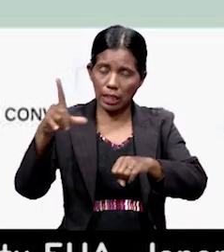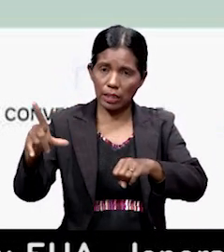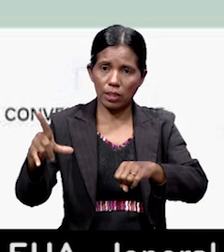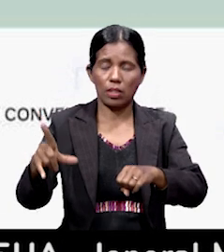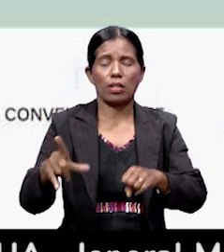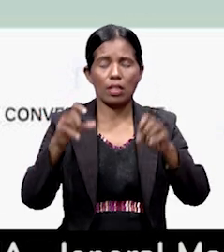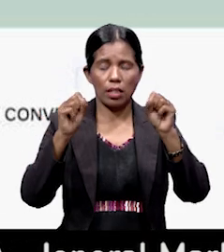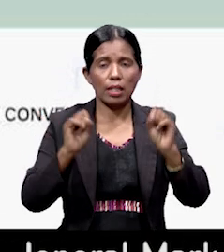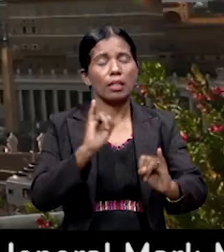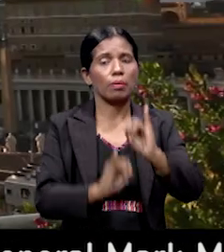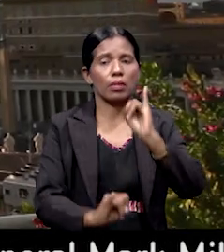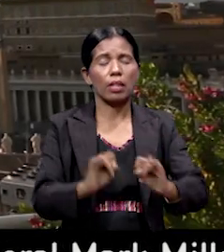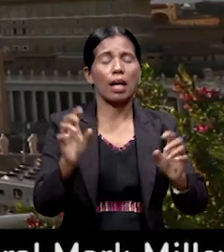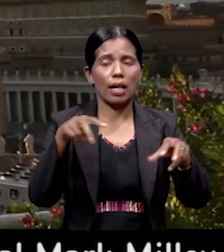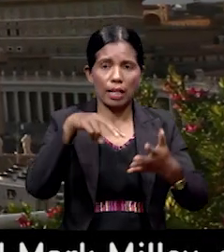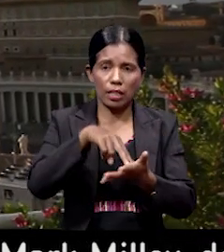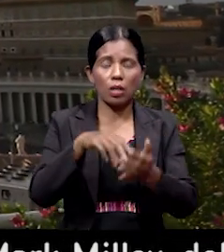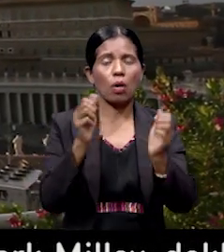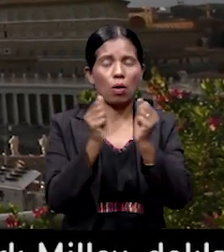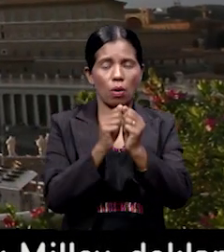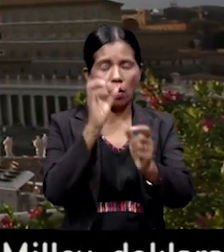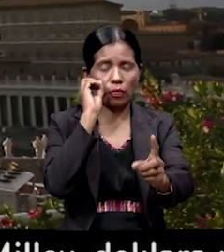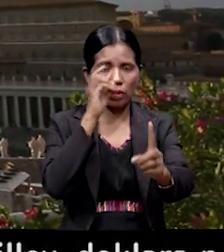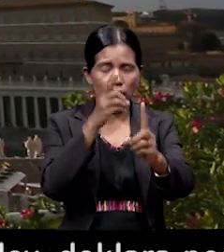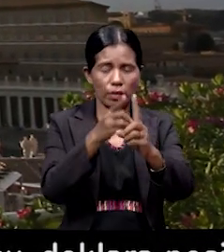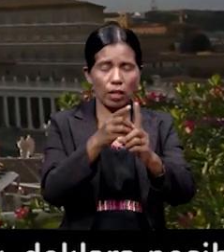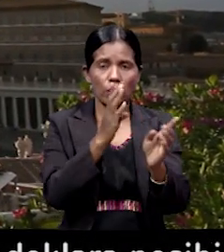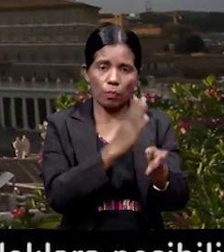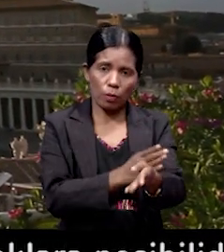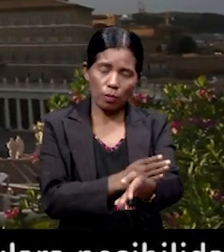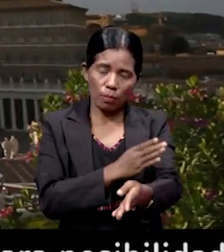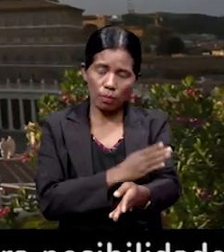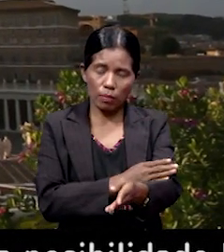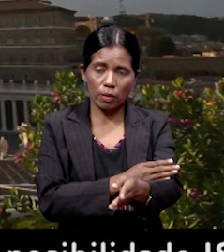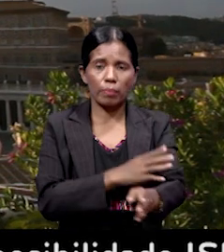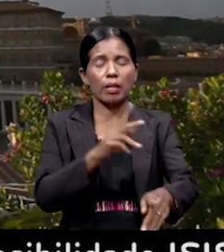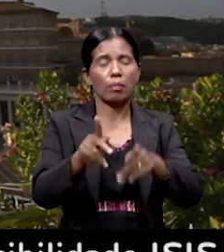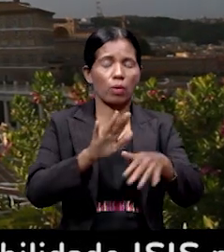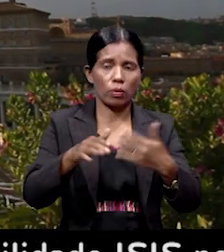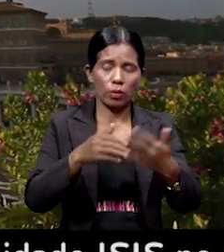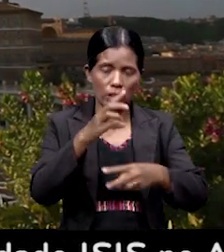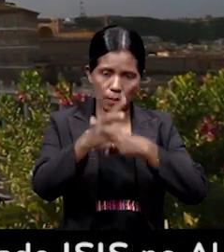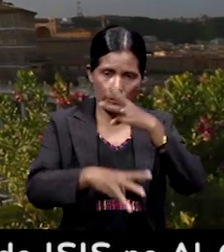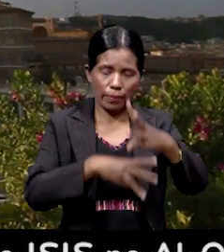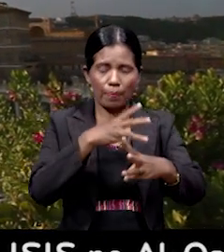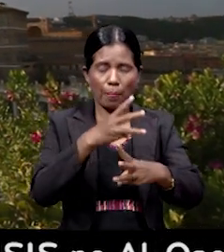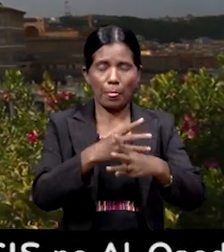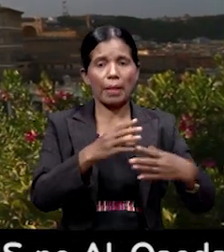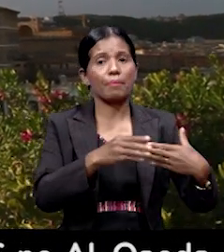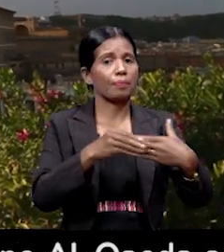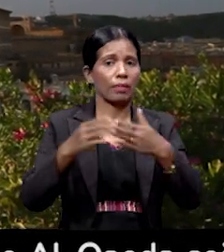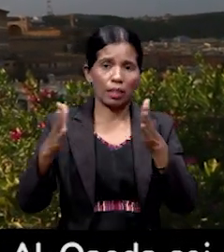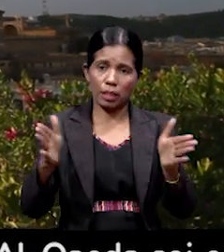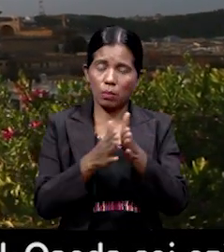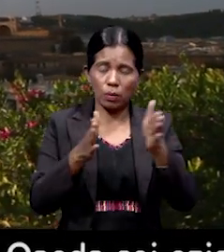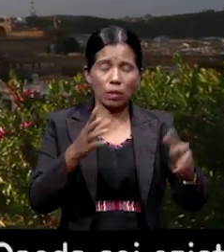no dar objetivo de promover valor Fraternidade Humana e a mundo toma. Lider Boa Trua e a mundo nesta